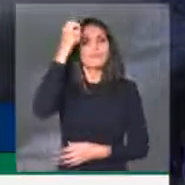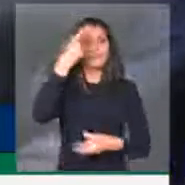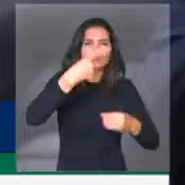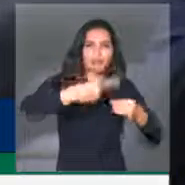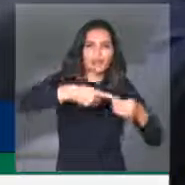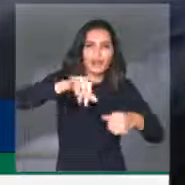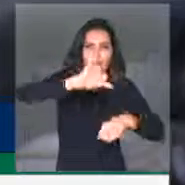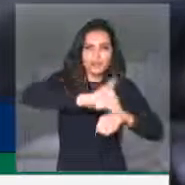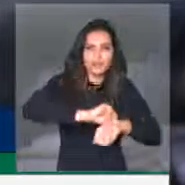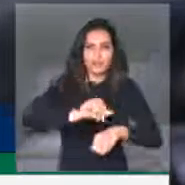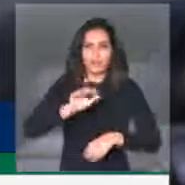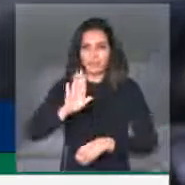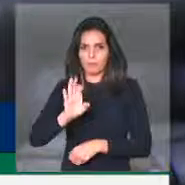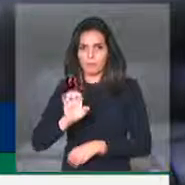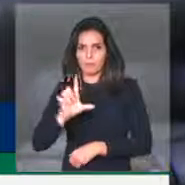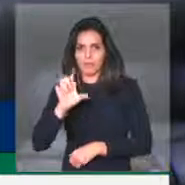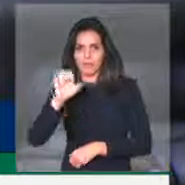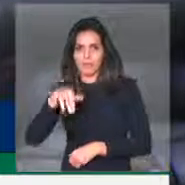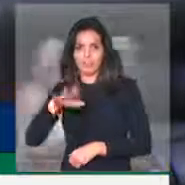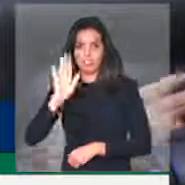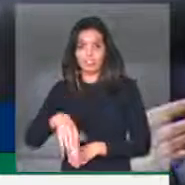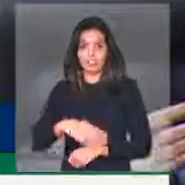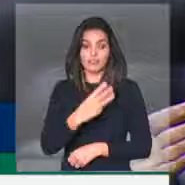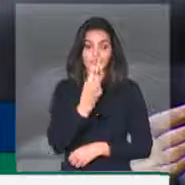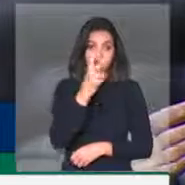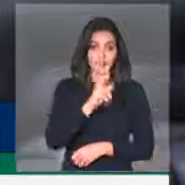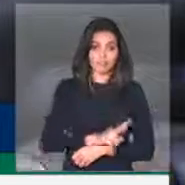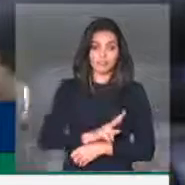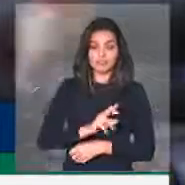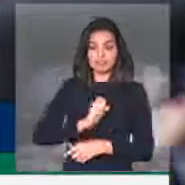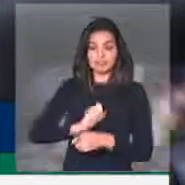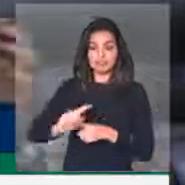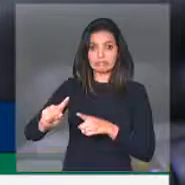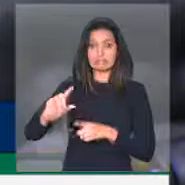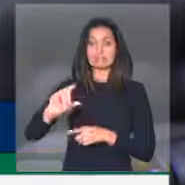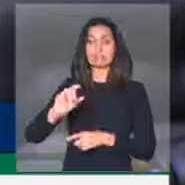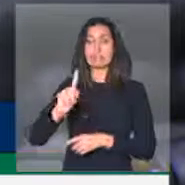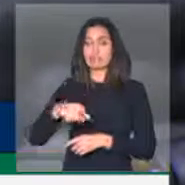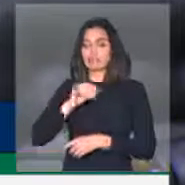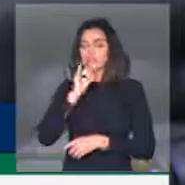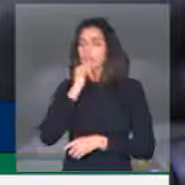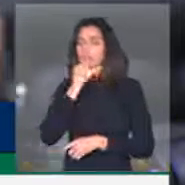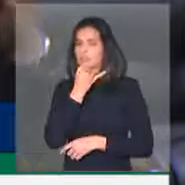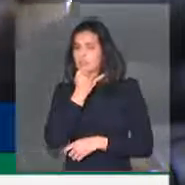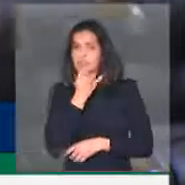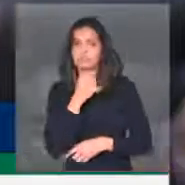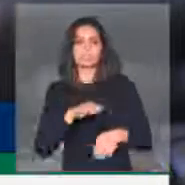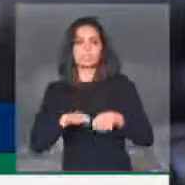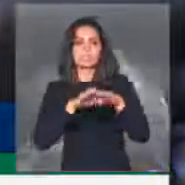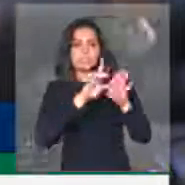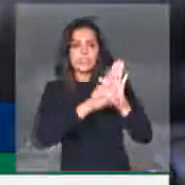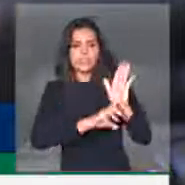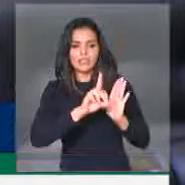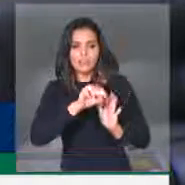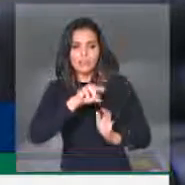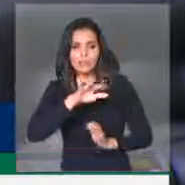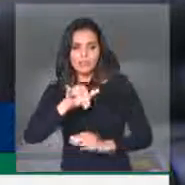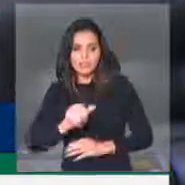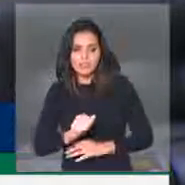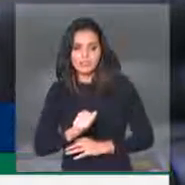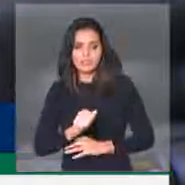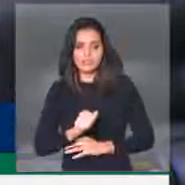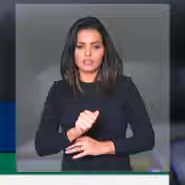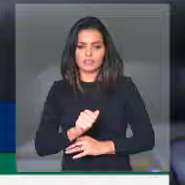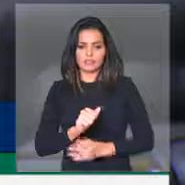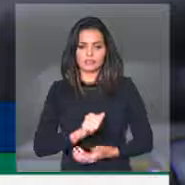aliás enfrentou neste mandato 3 cassações, e é triste essa nossa democracia em que o cara termina cassado